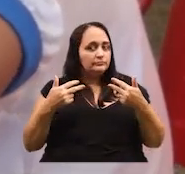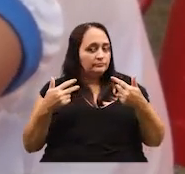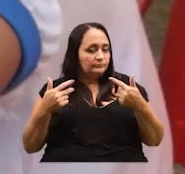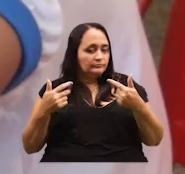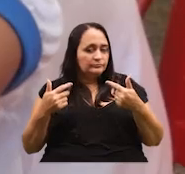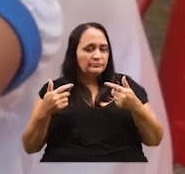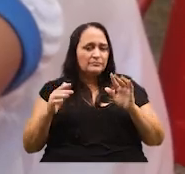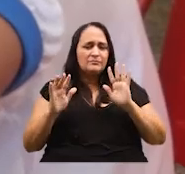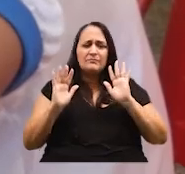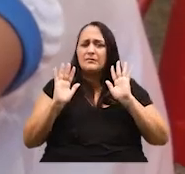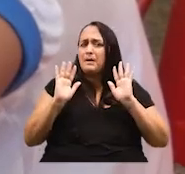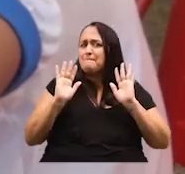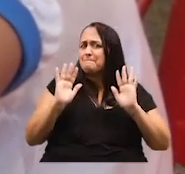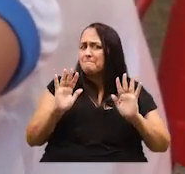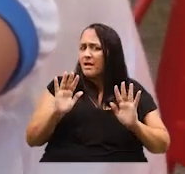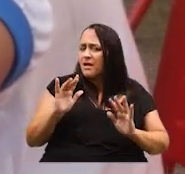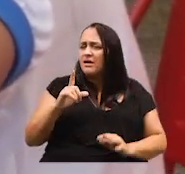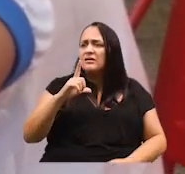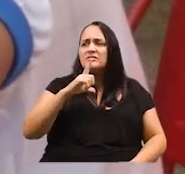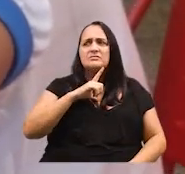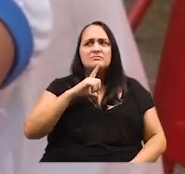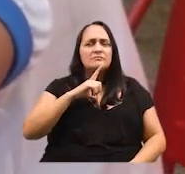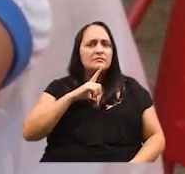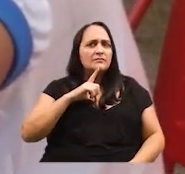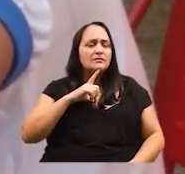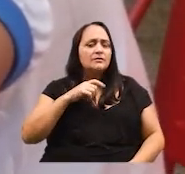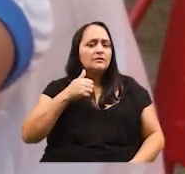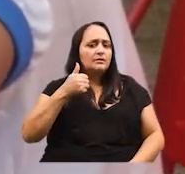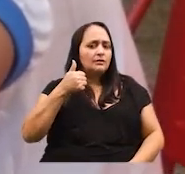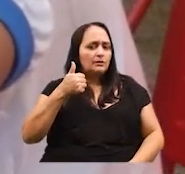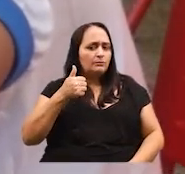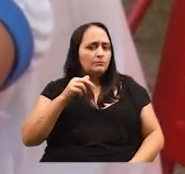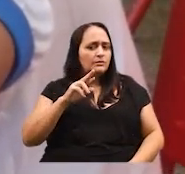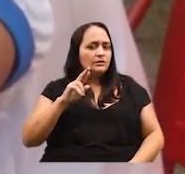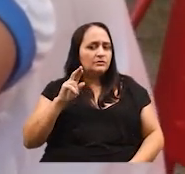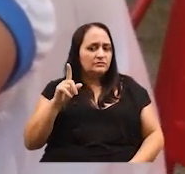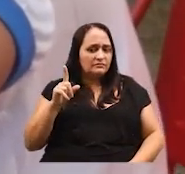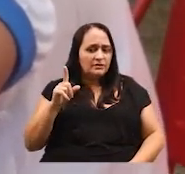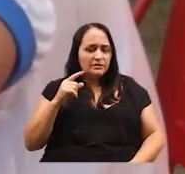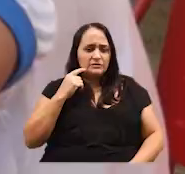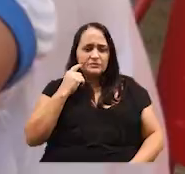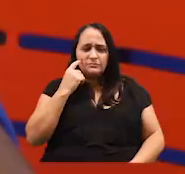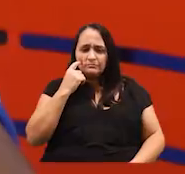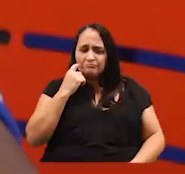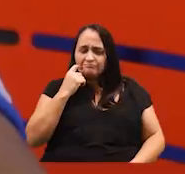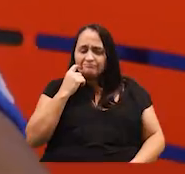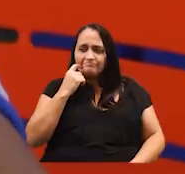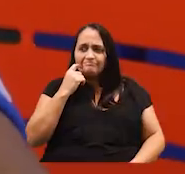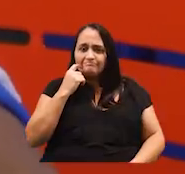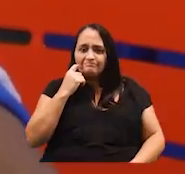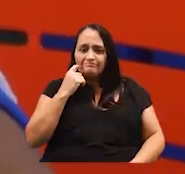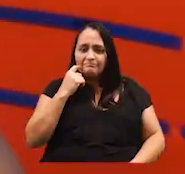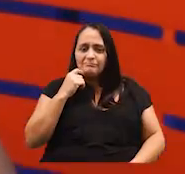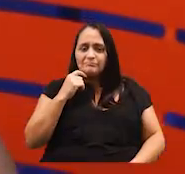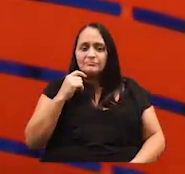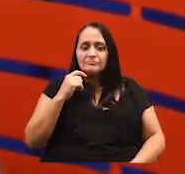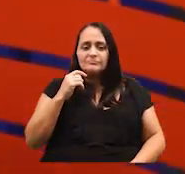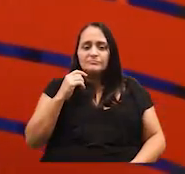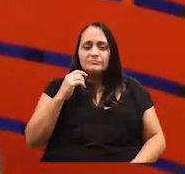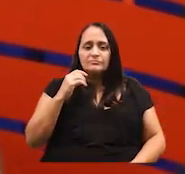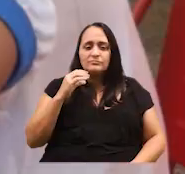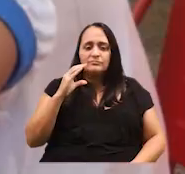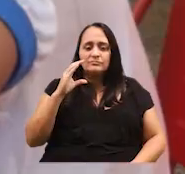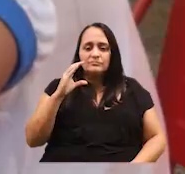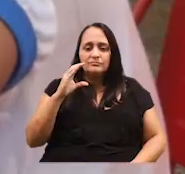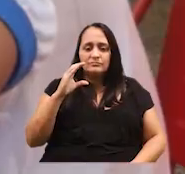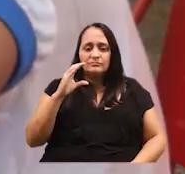umazinha que está escrita diferente. Qual é? É essa daí? Cocada